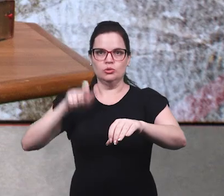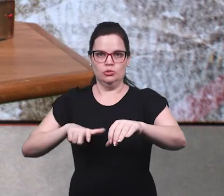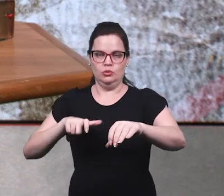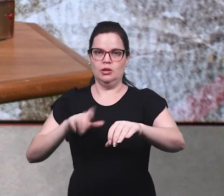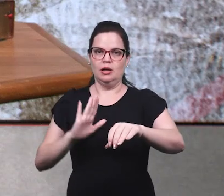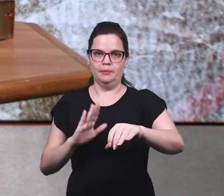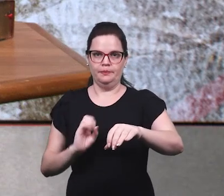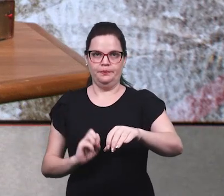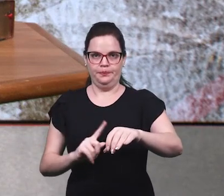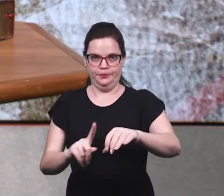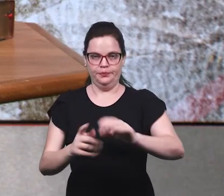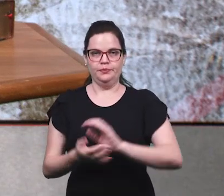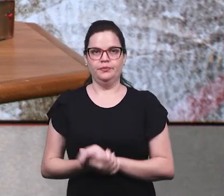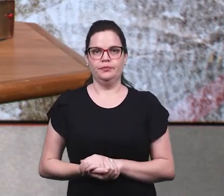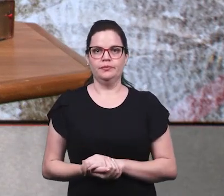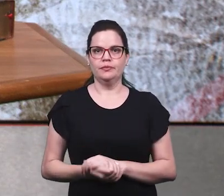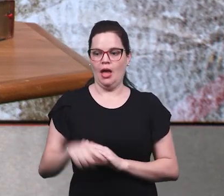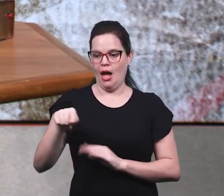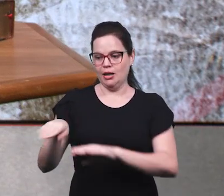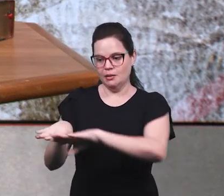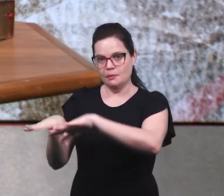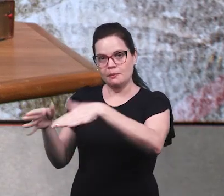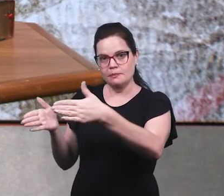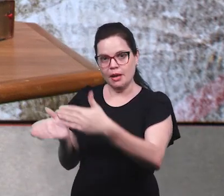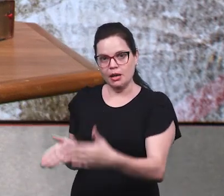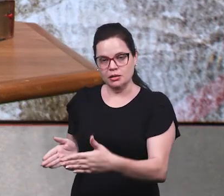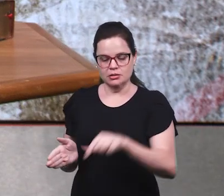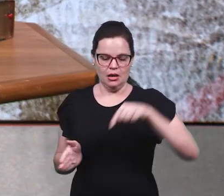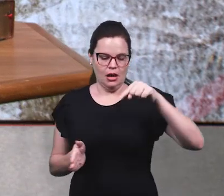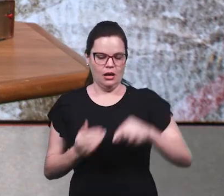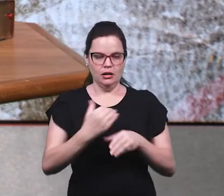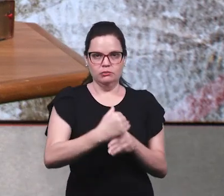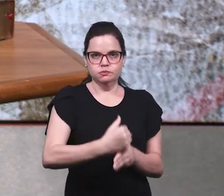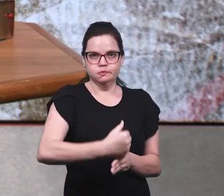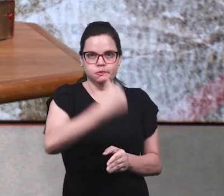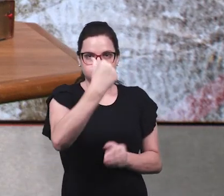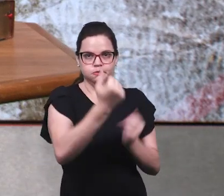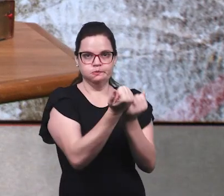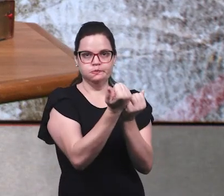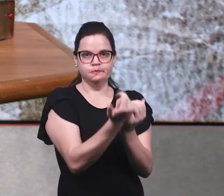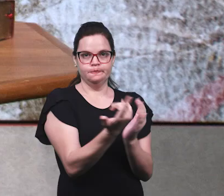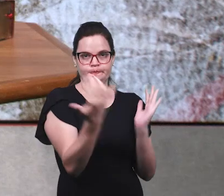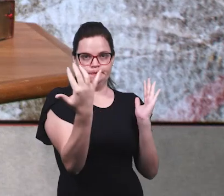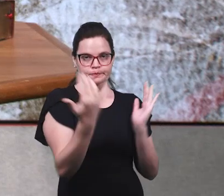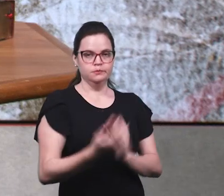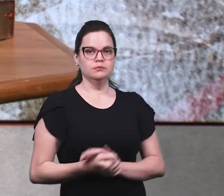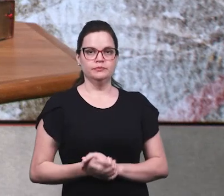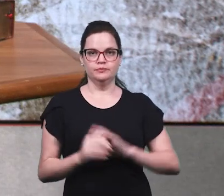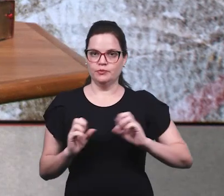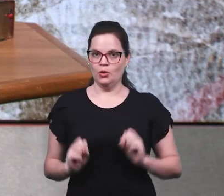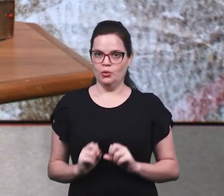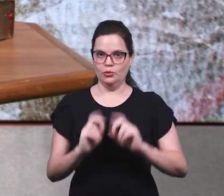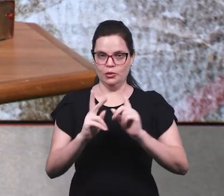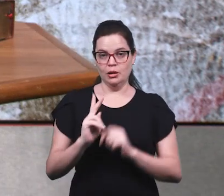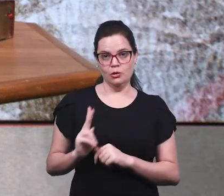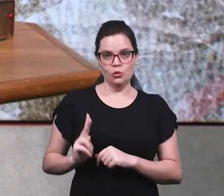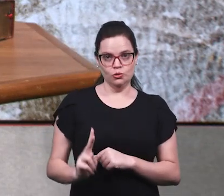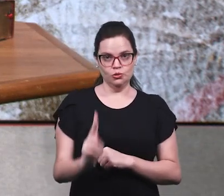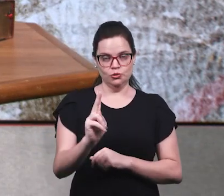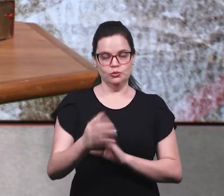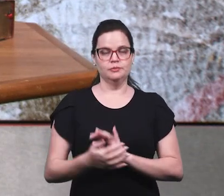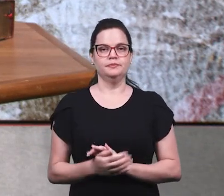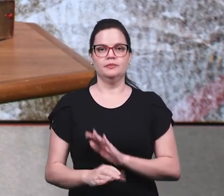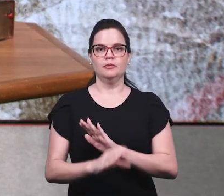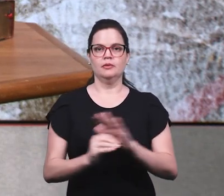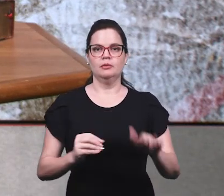tabernáculo, conforme o modelo que o Senhor havia orientado a Moisés. Vamos dar prosseguimento?